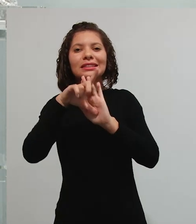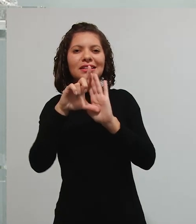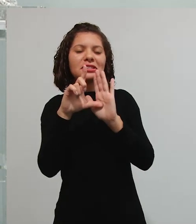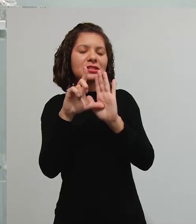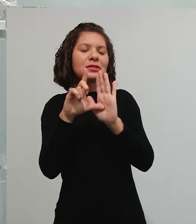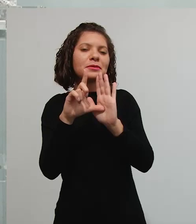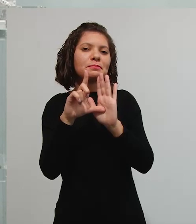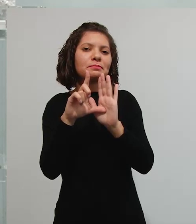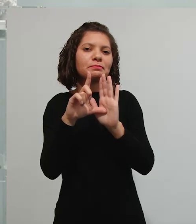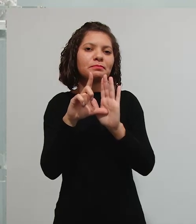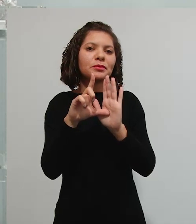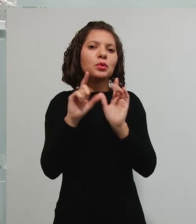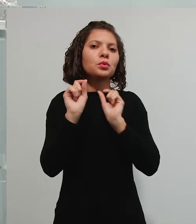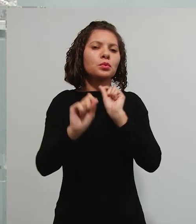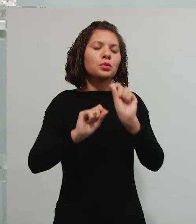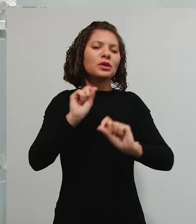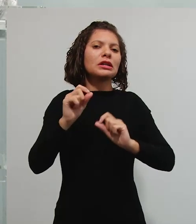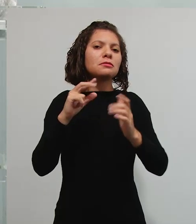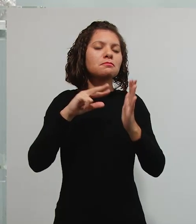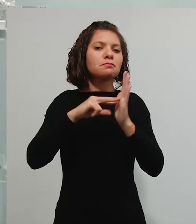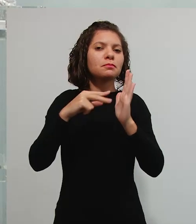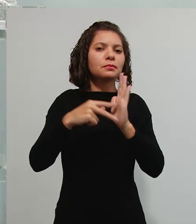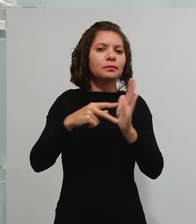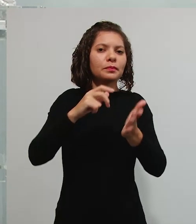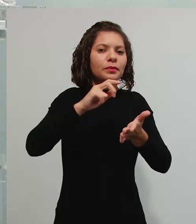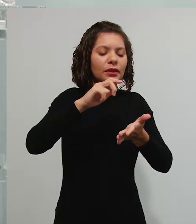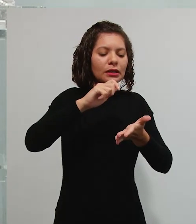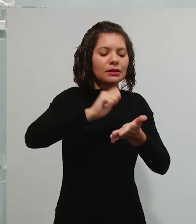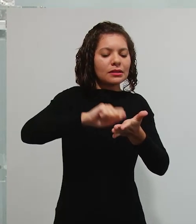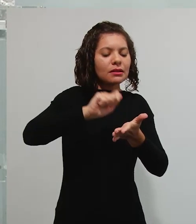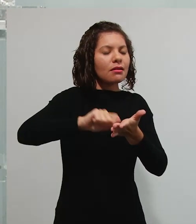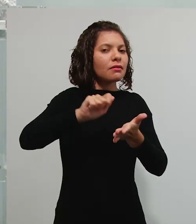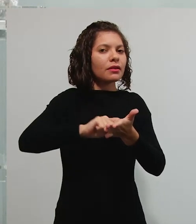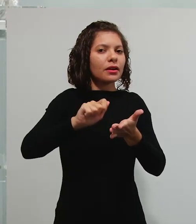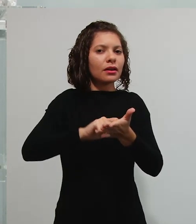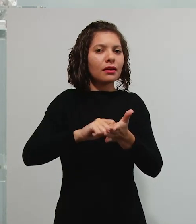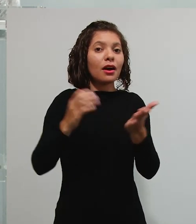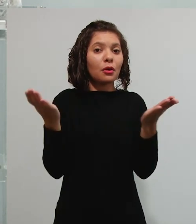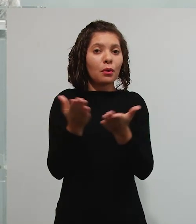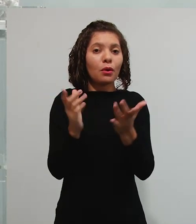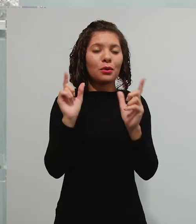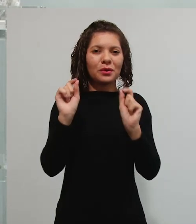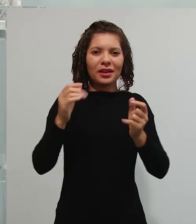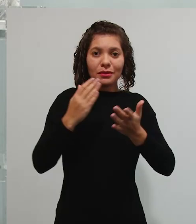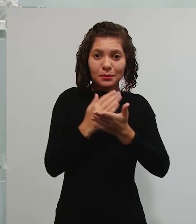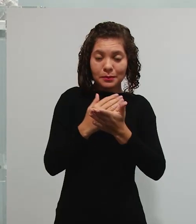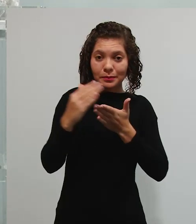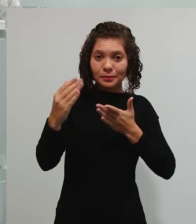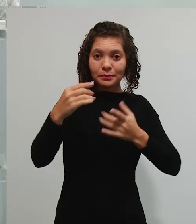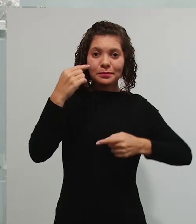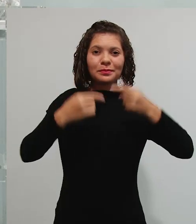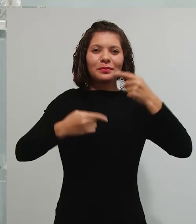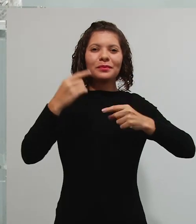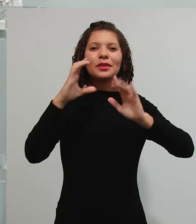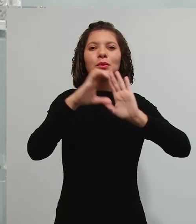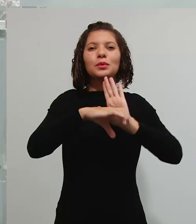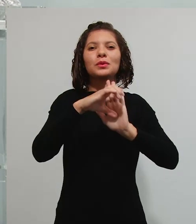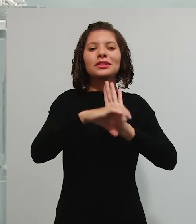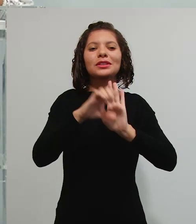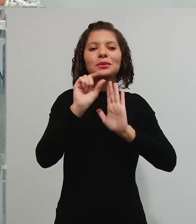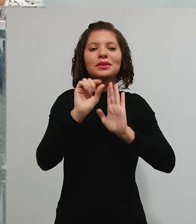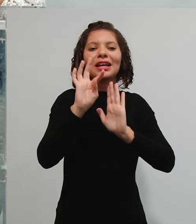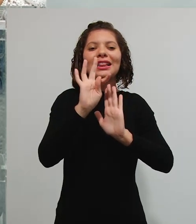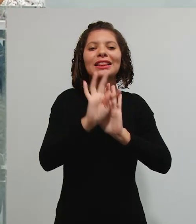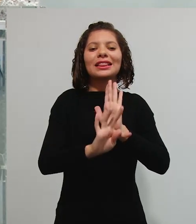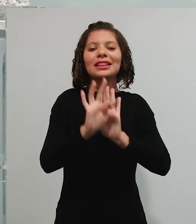é, o ato de escrever, os processos envolvidos no ato de escrever, vamos começar discutindo o conceito de